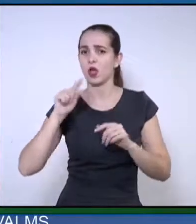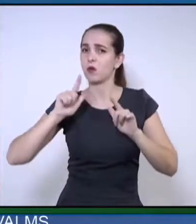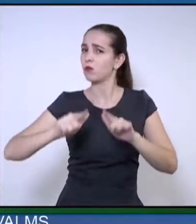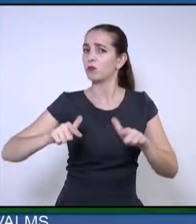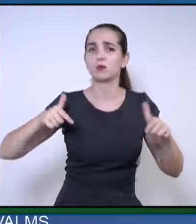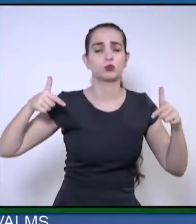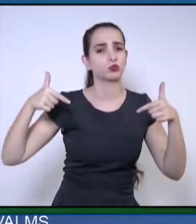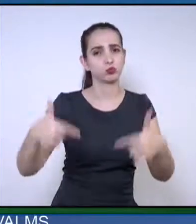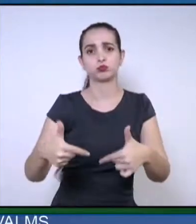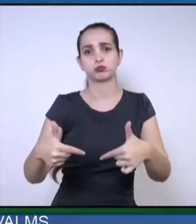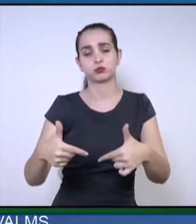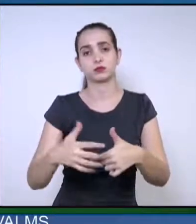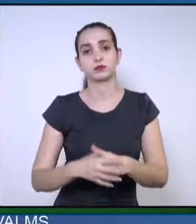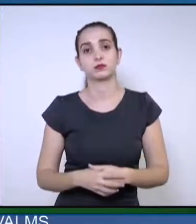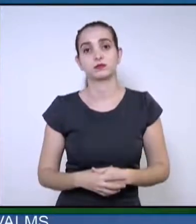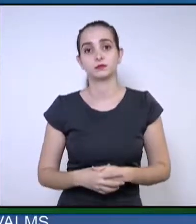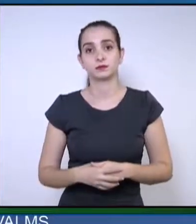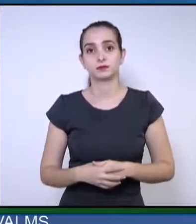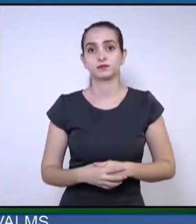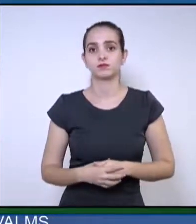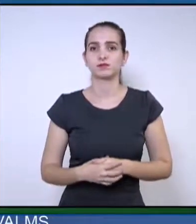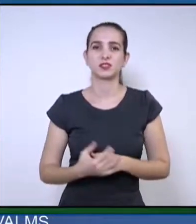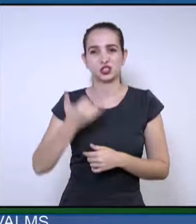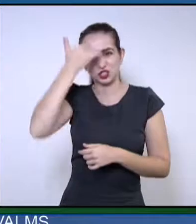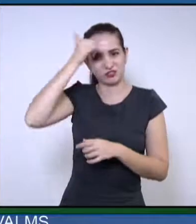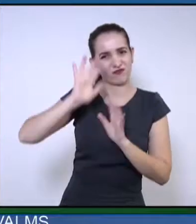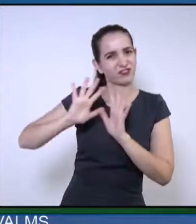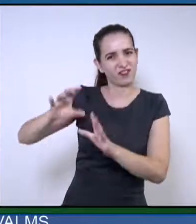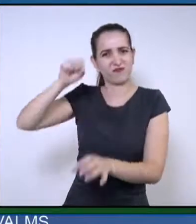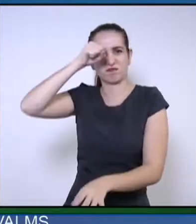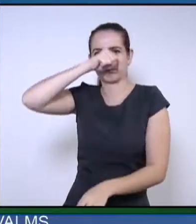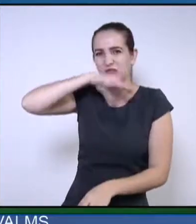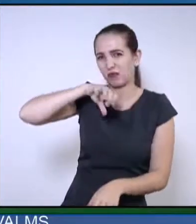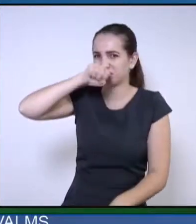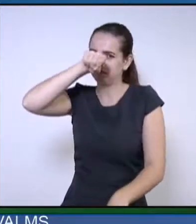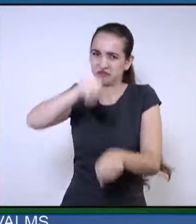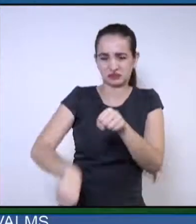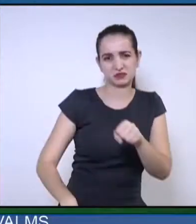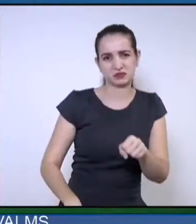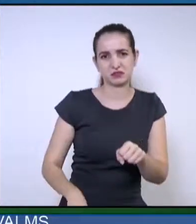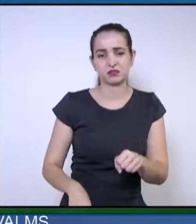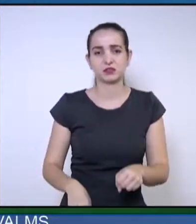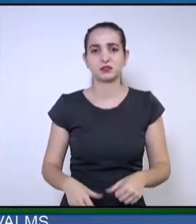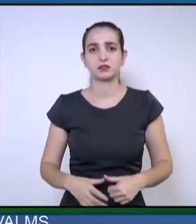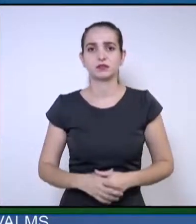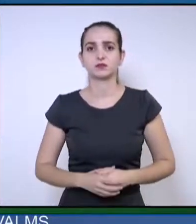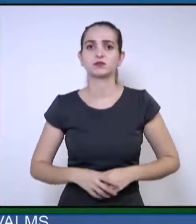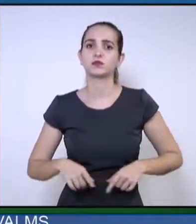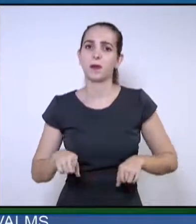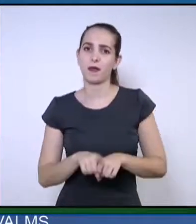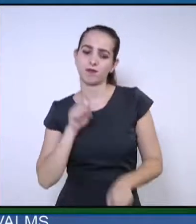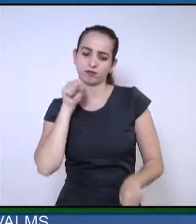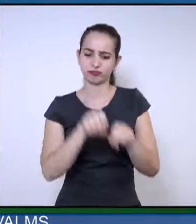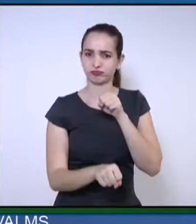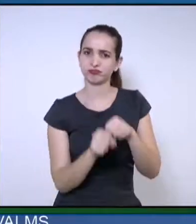luta contra a violência, contra o